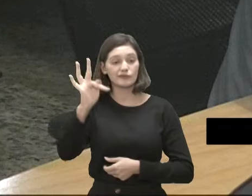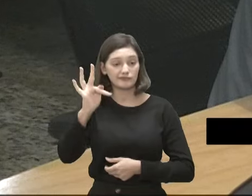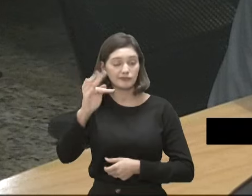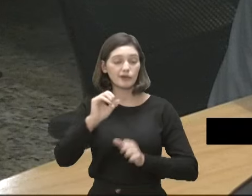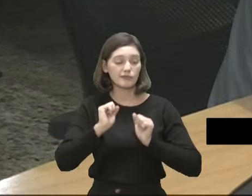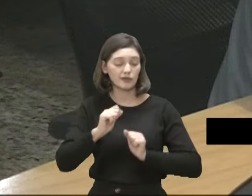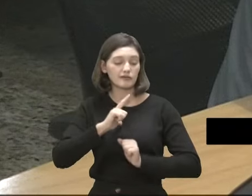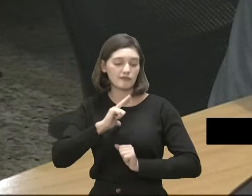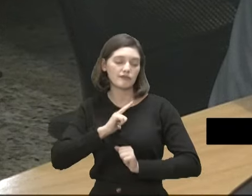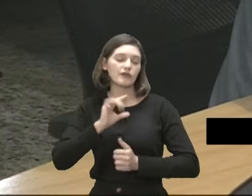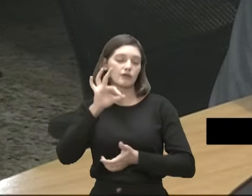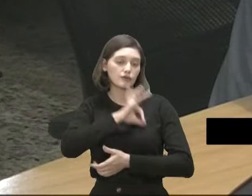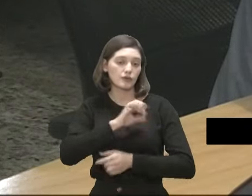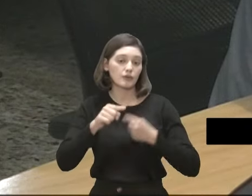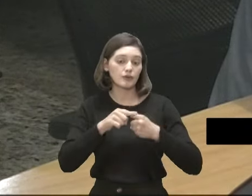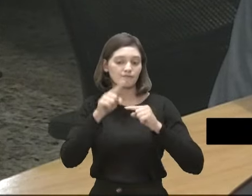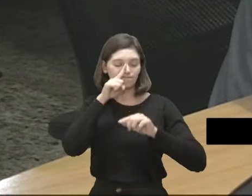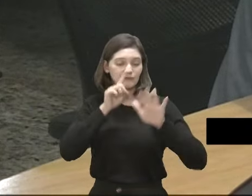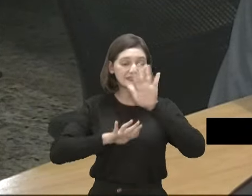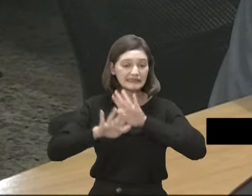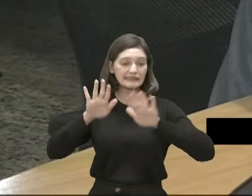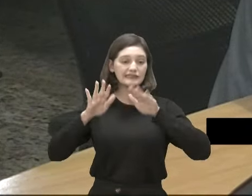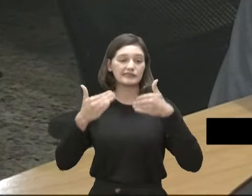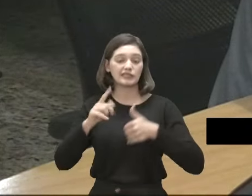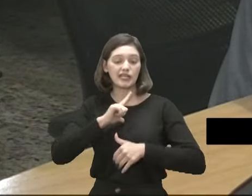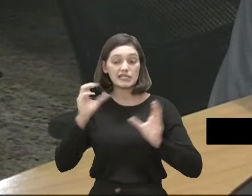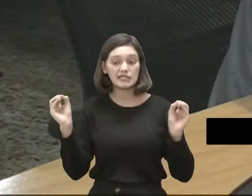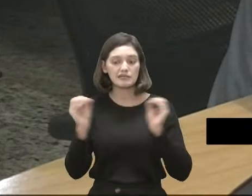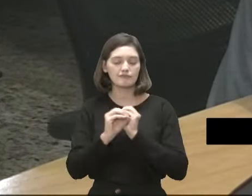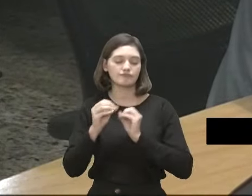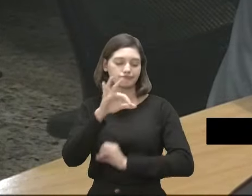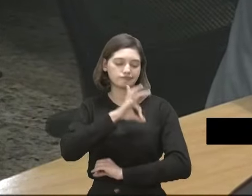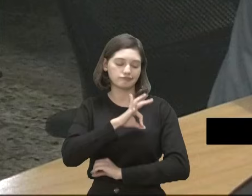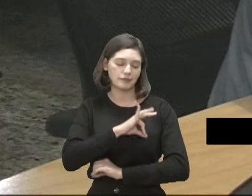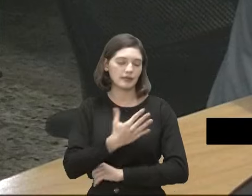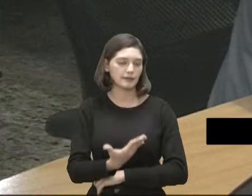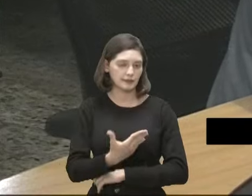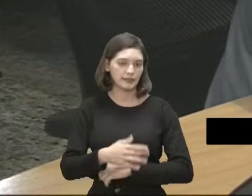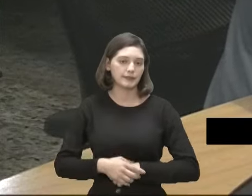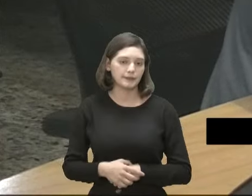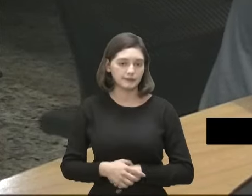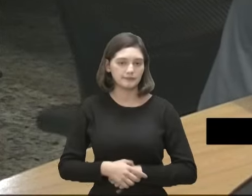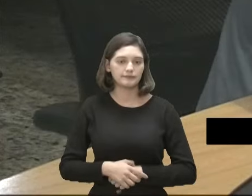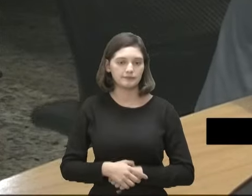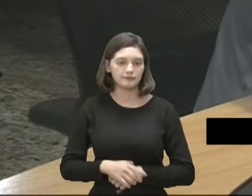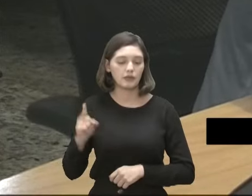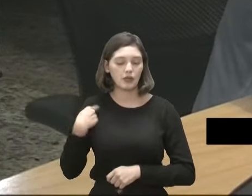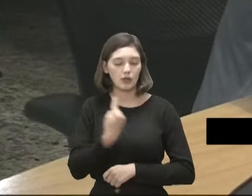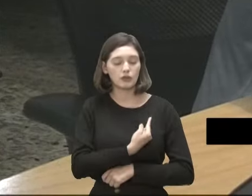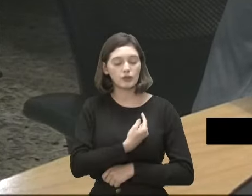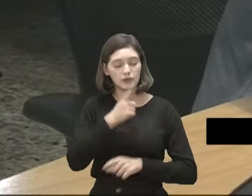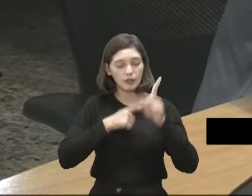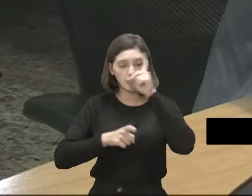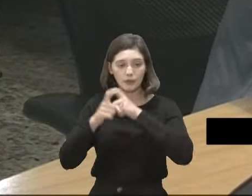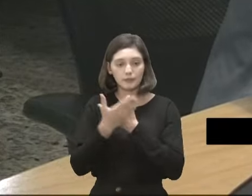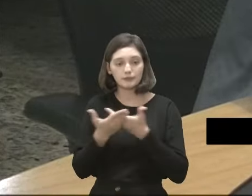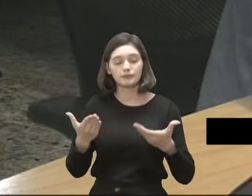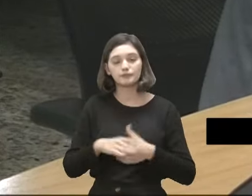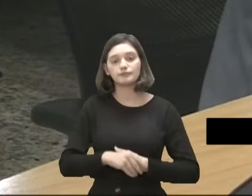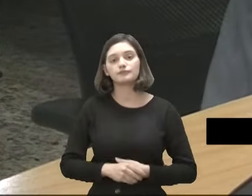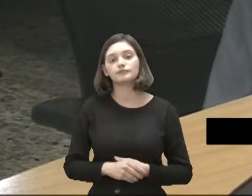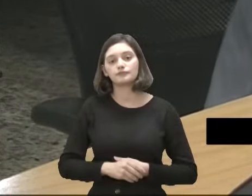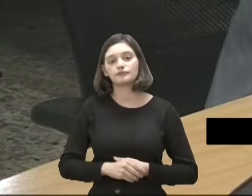coisa de aposentadoria, porque o risco era enorme de ter zero de aposentadoria, né? Essa foi a nossa preocupação sobre todo momento. E